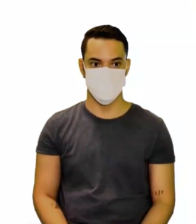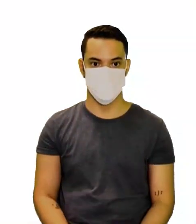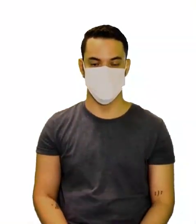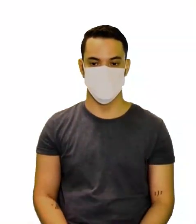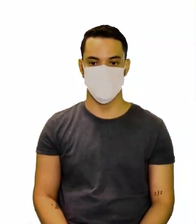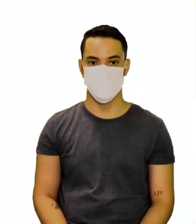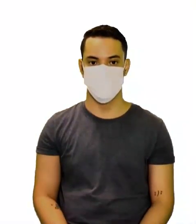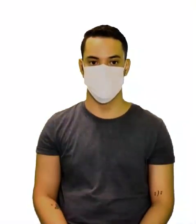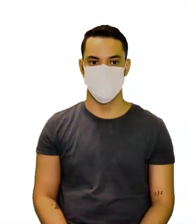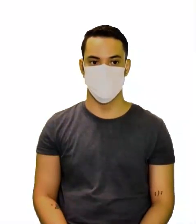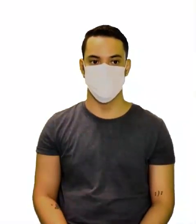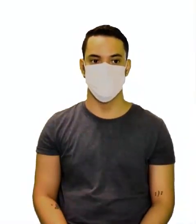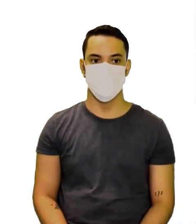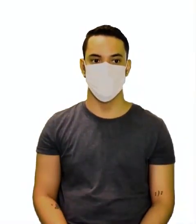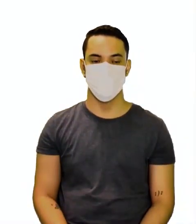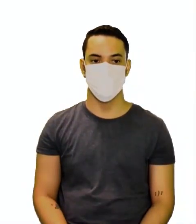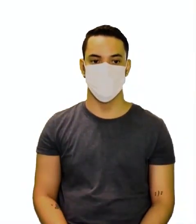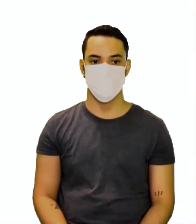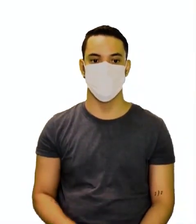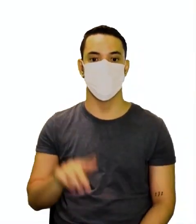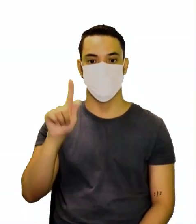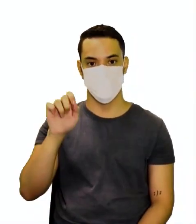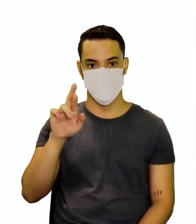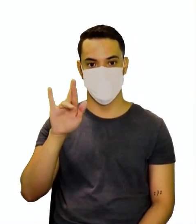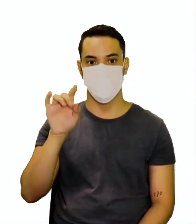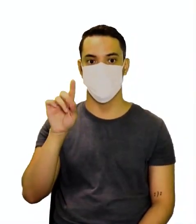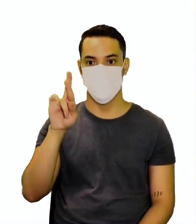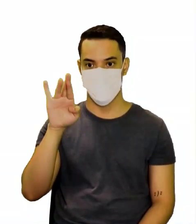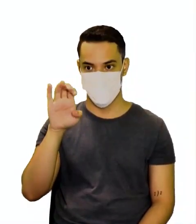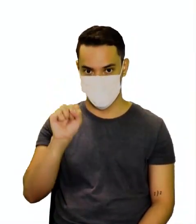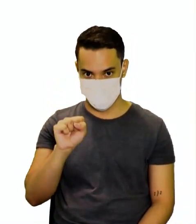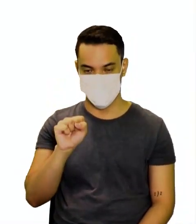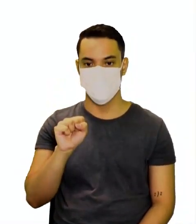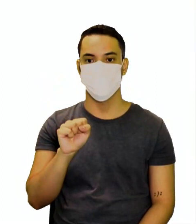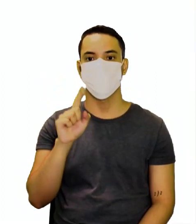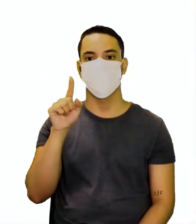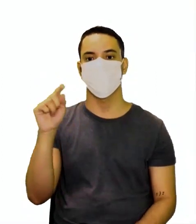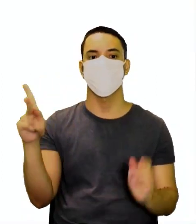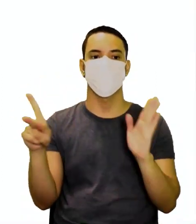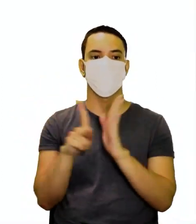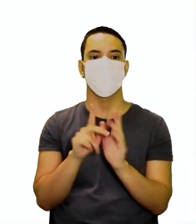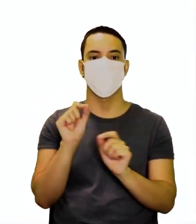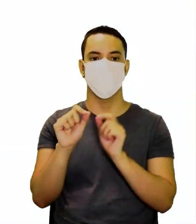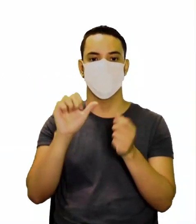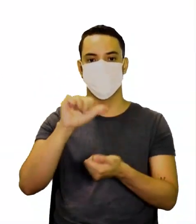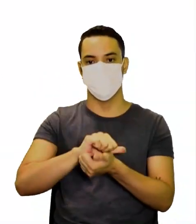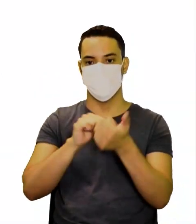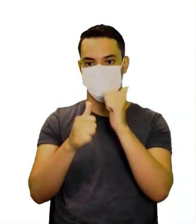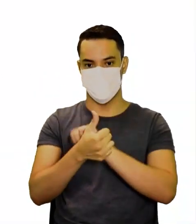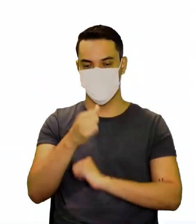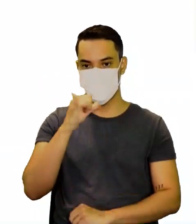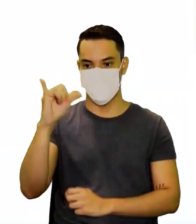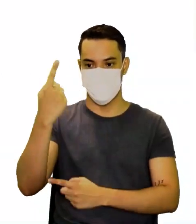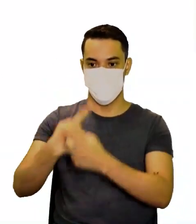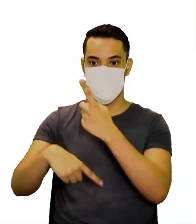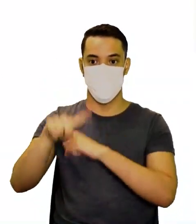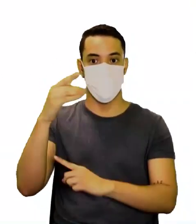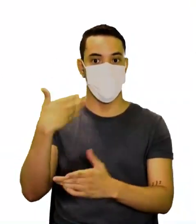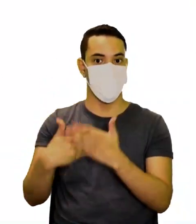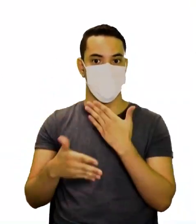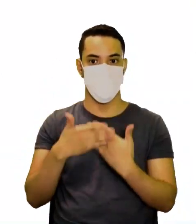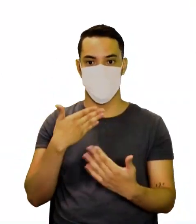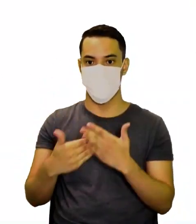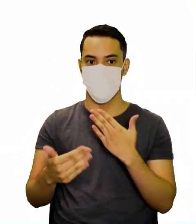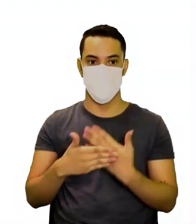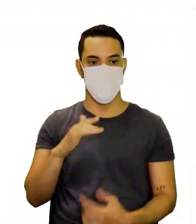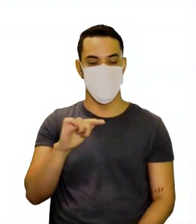só voltar aqui rapidinho aqui. Geradores elétricos, tá? São aparelhos que convertem energia elétrica em qualquer